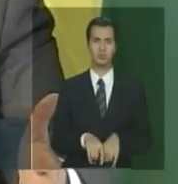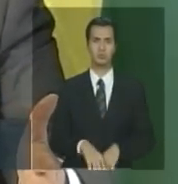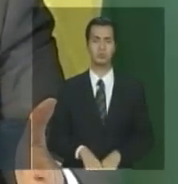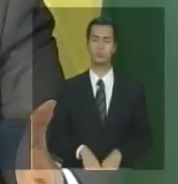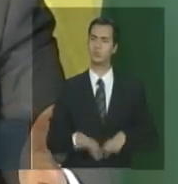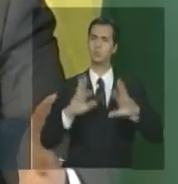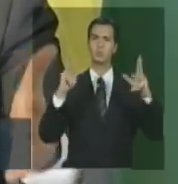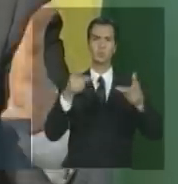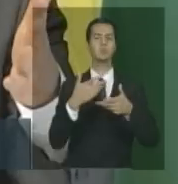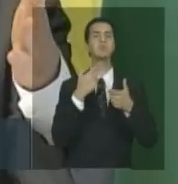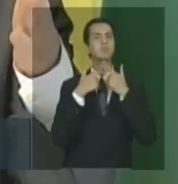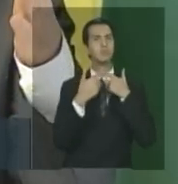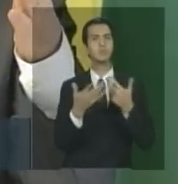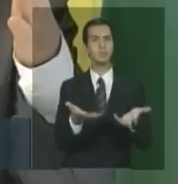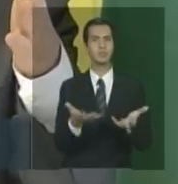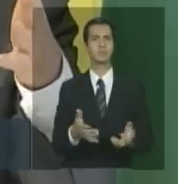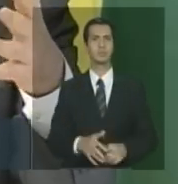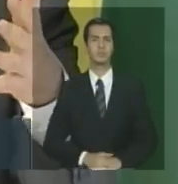isto aconteça,